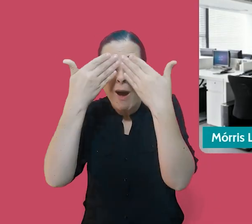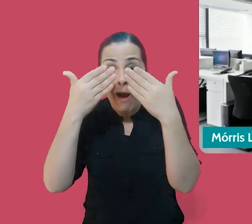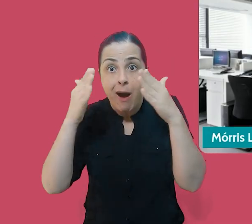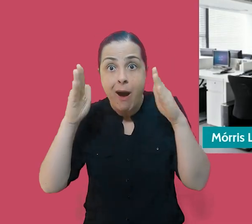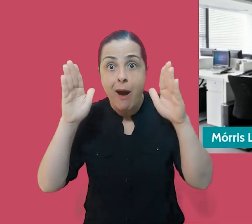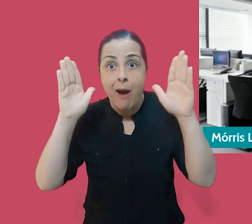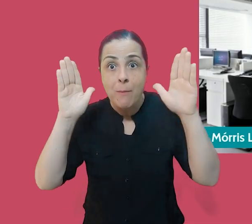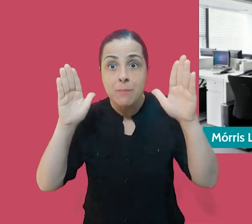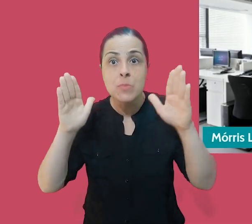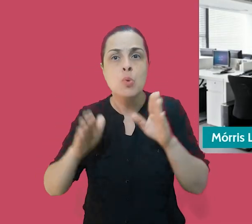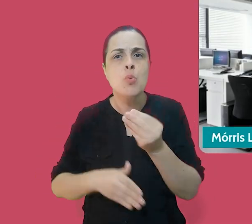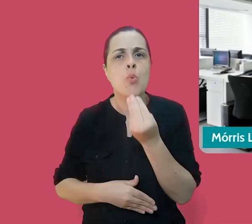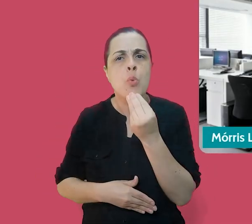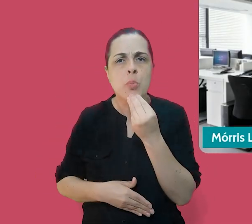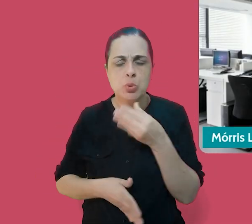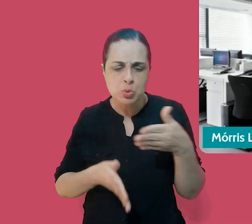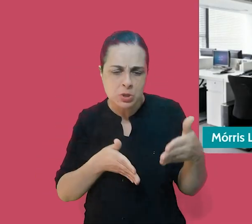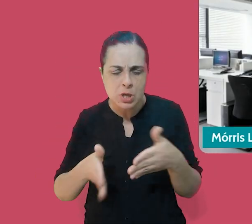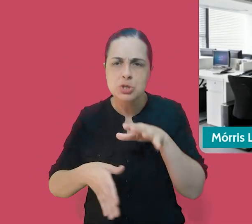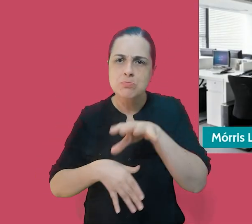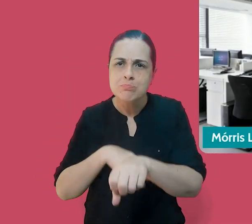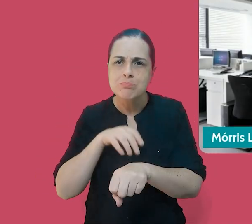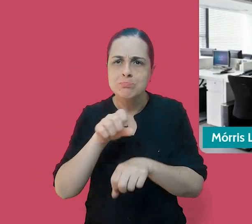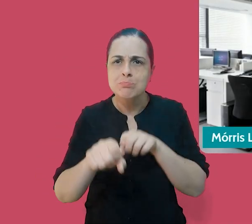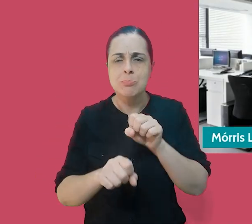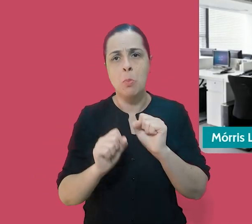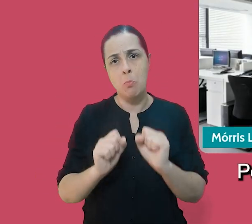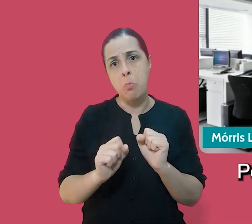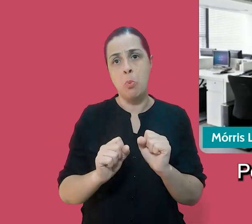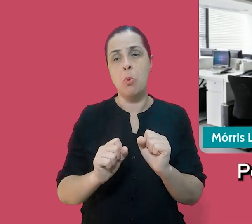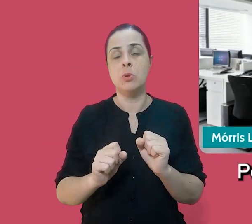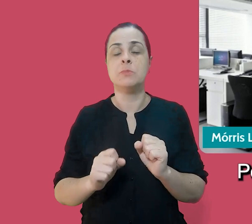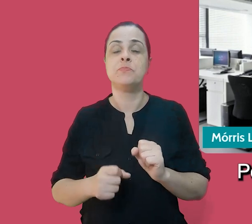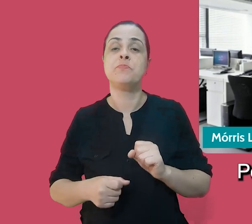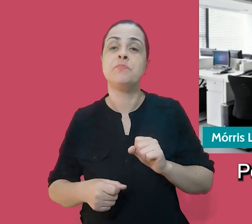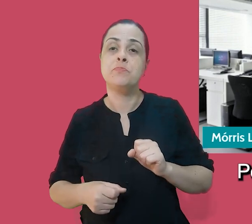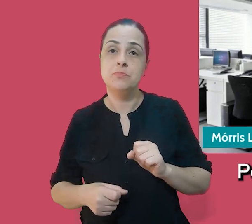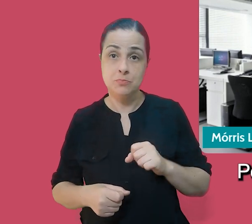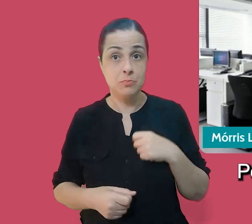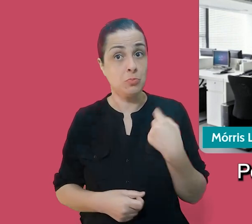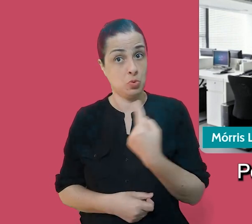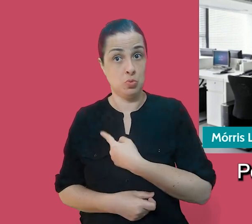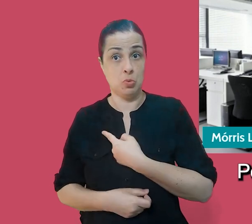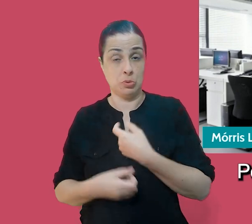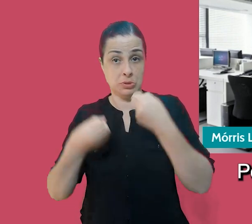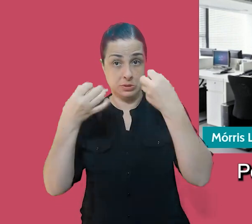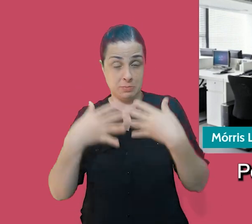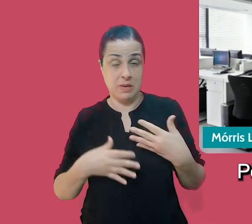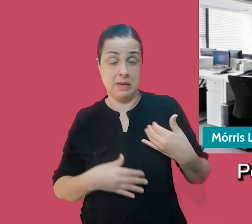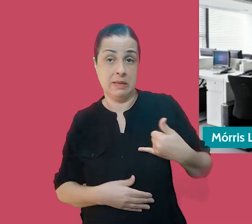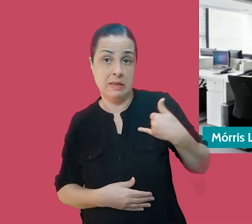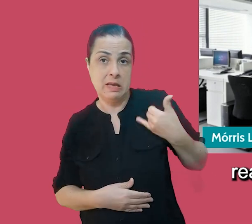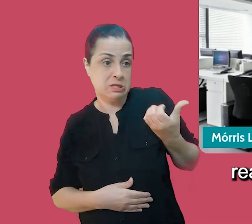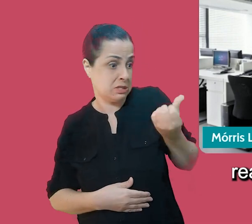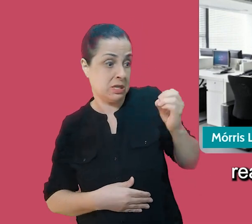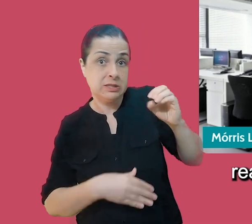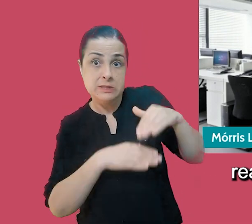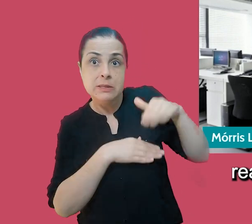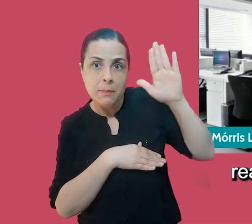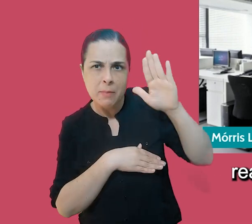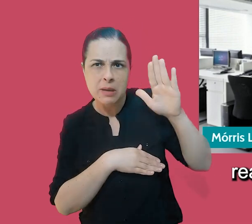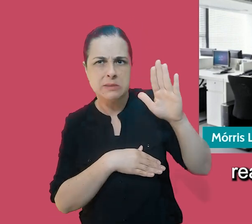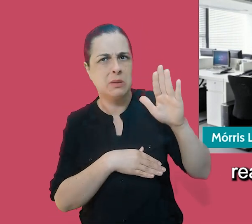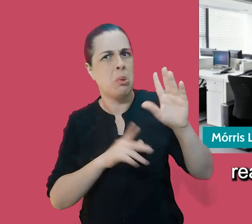de possibilidades para a sua jornada, porque quando a gente fala especialmente 60 a mais, realmente é